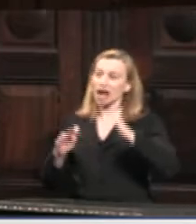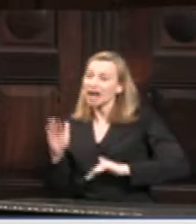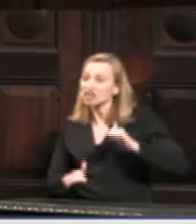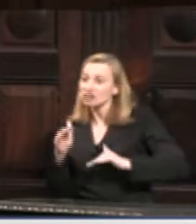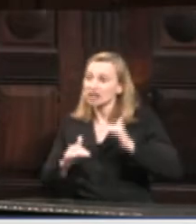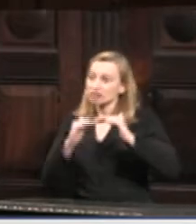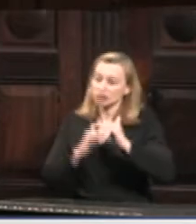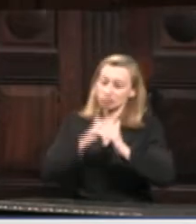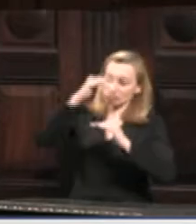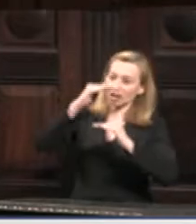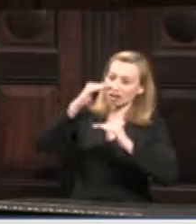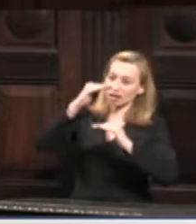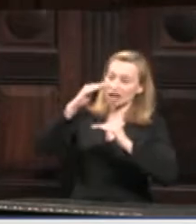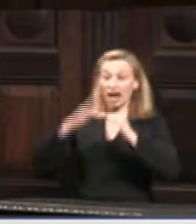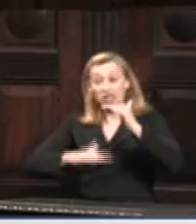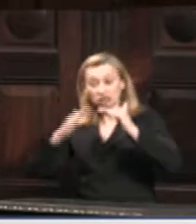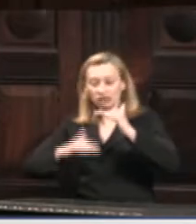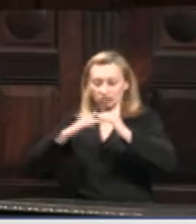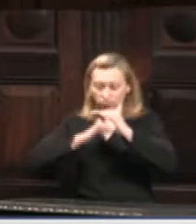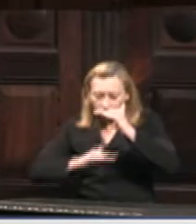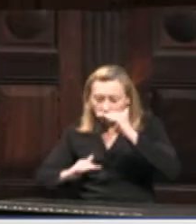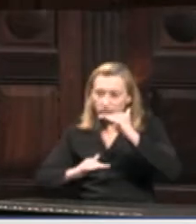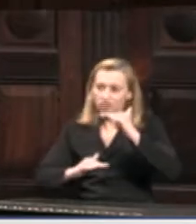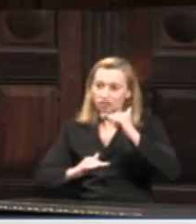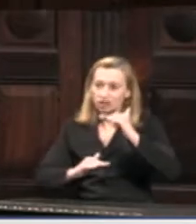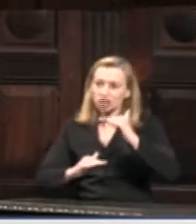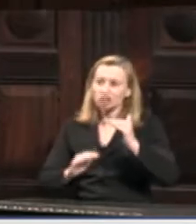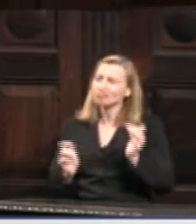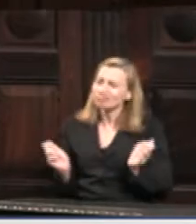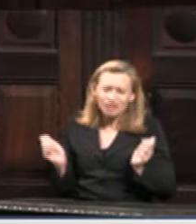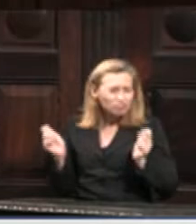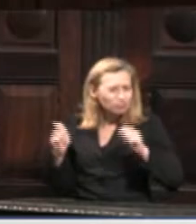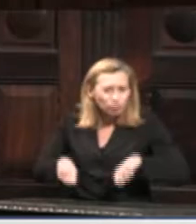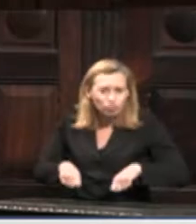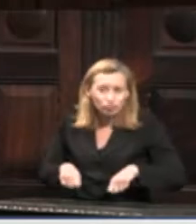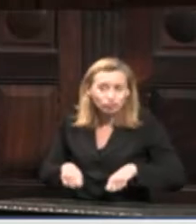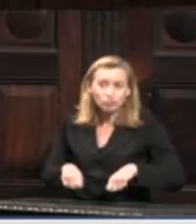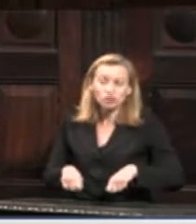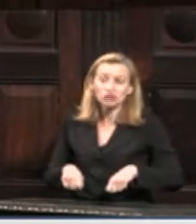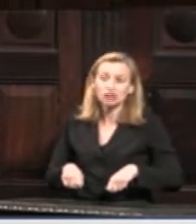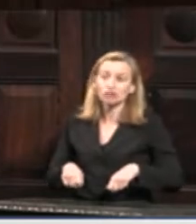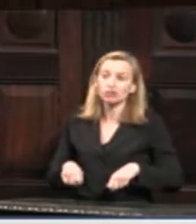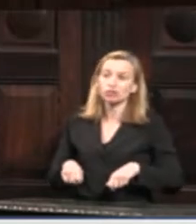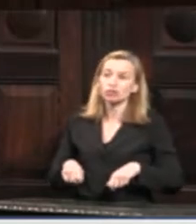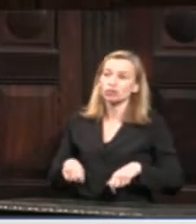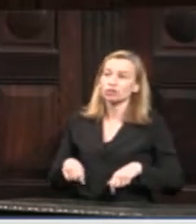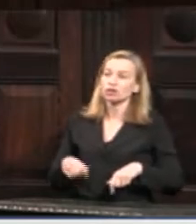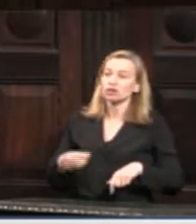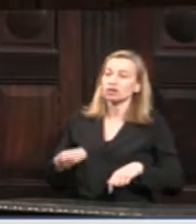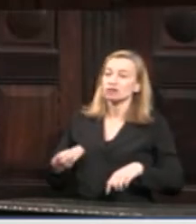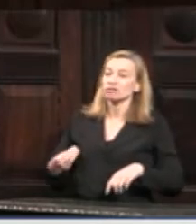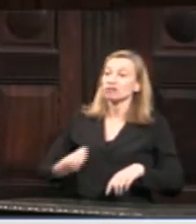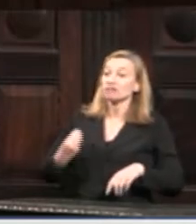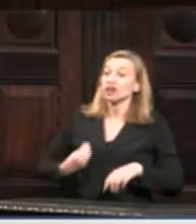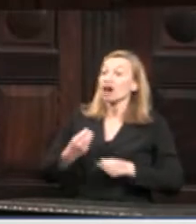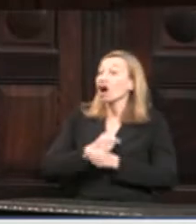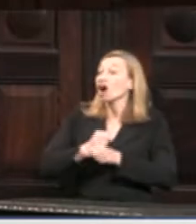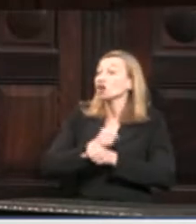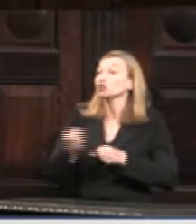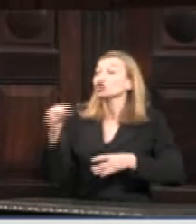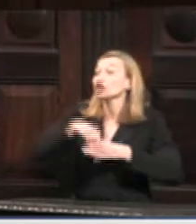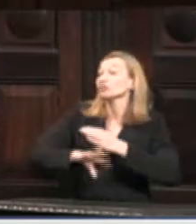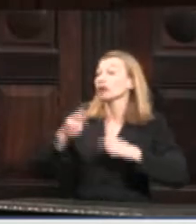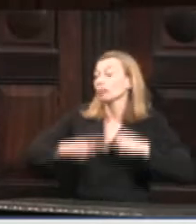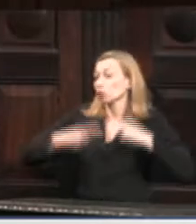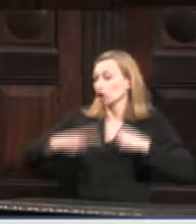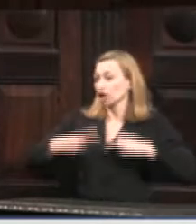embaixo. É impossível, ao longo de uma vida pública extensa, e que eu tenho muito orgulho da